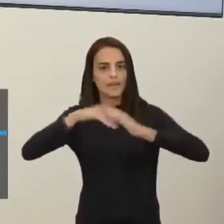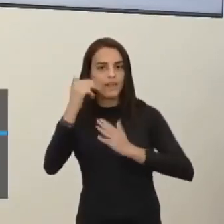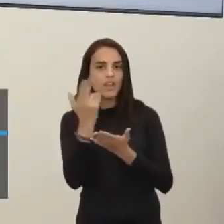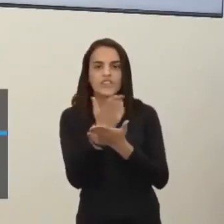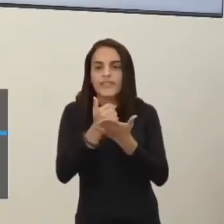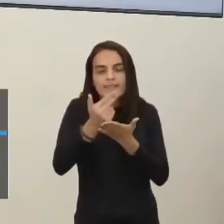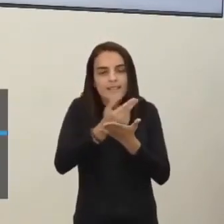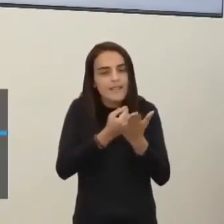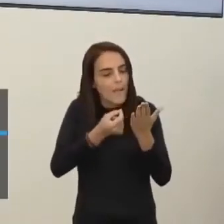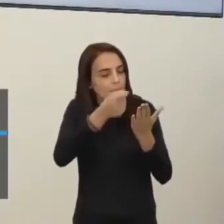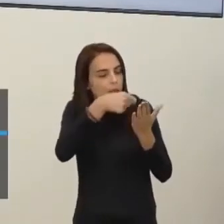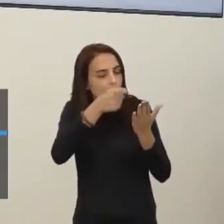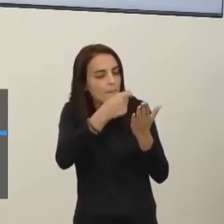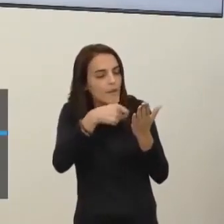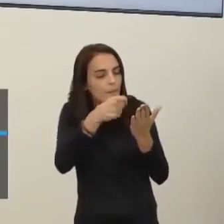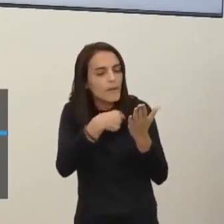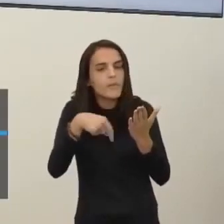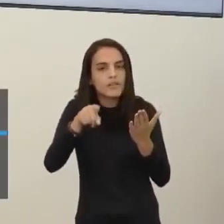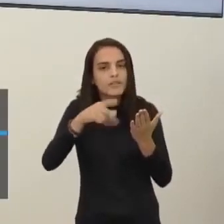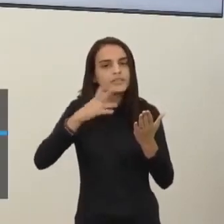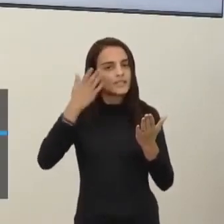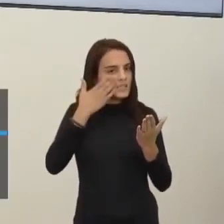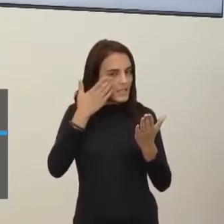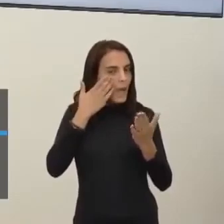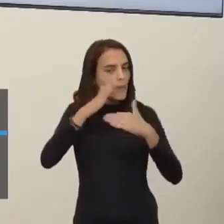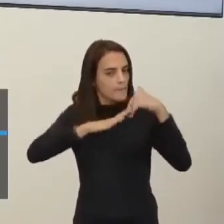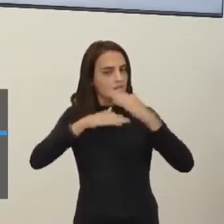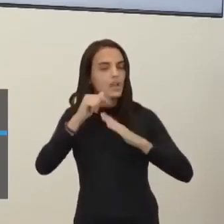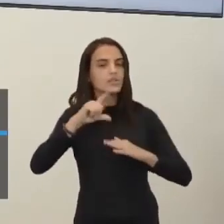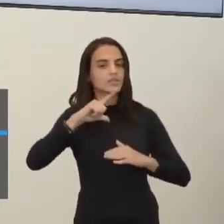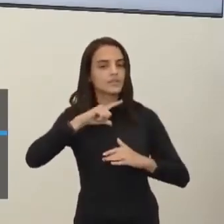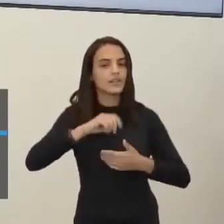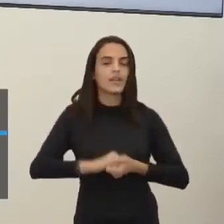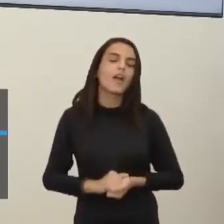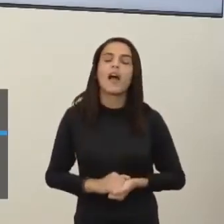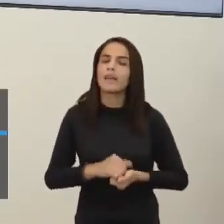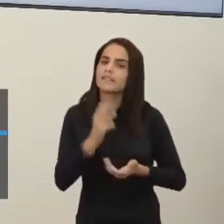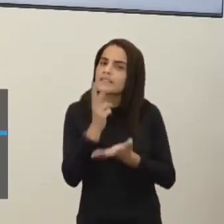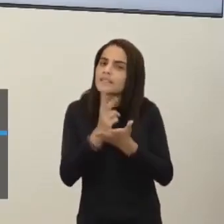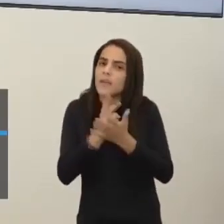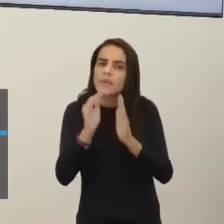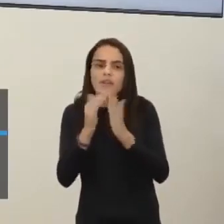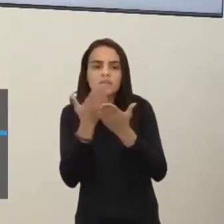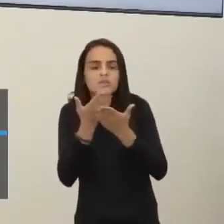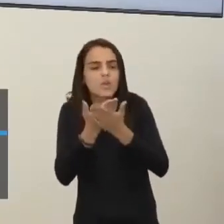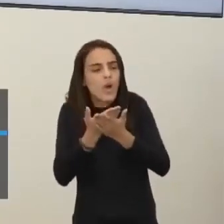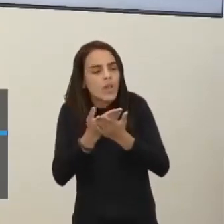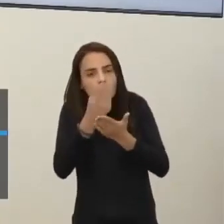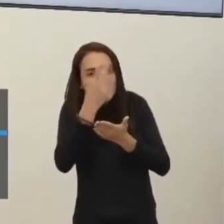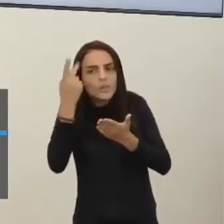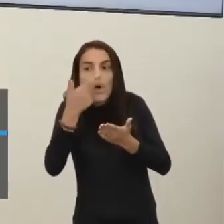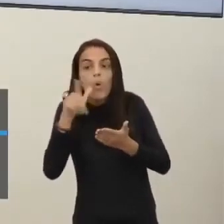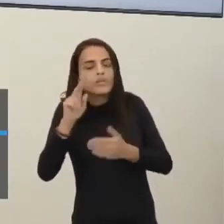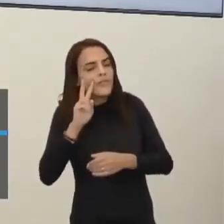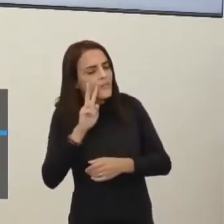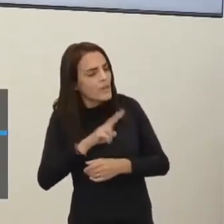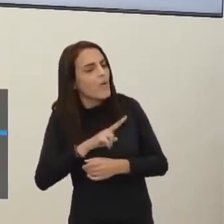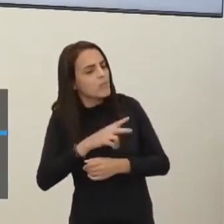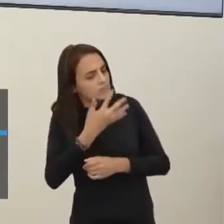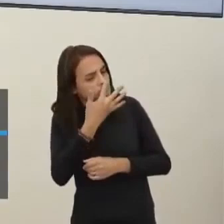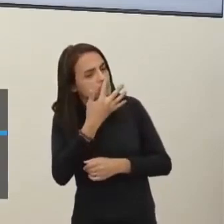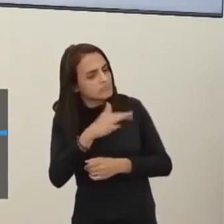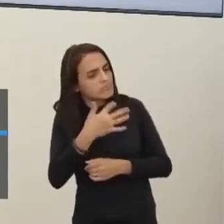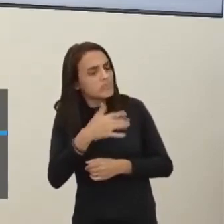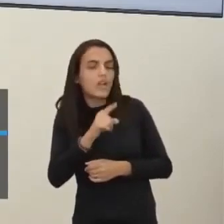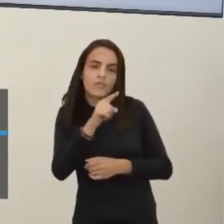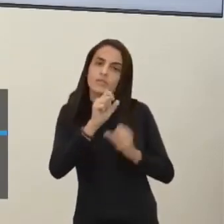muito bem, então chega lá, sempre alguém está te vendo desenhar lá na escola. E você pode compartilhar esse